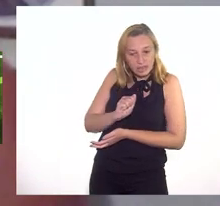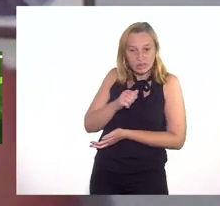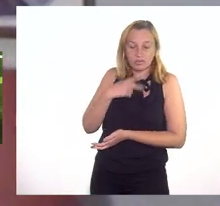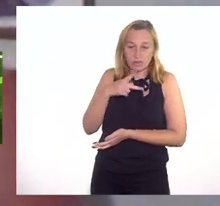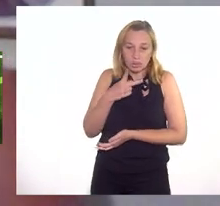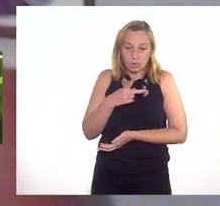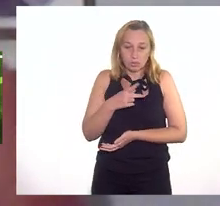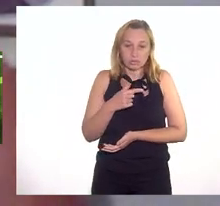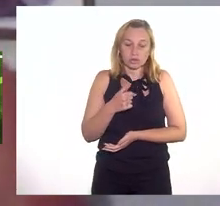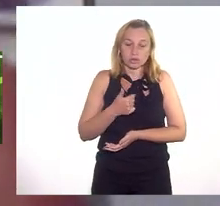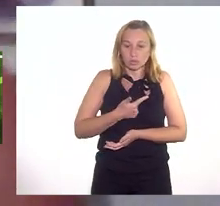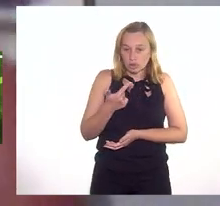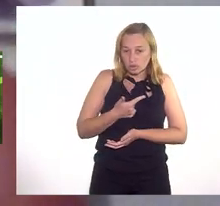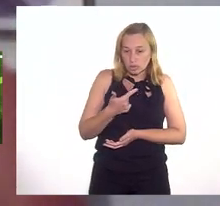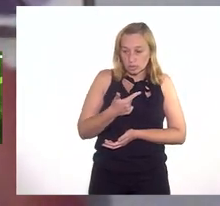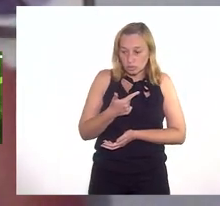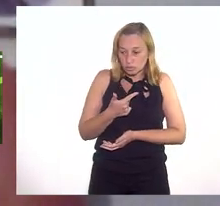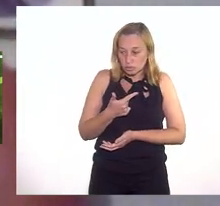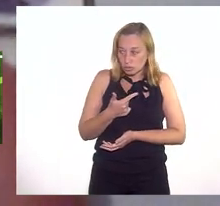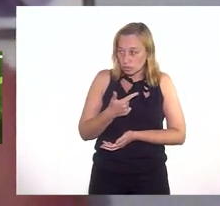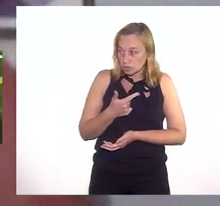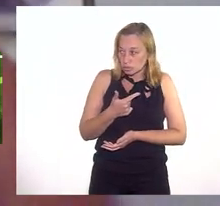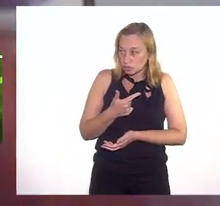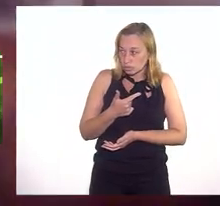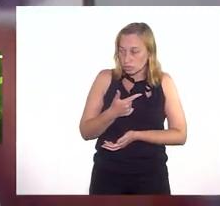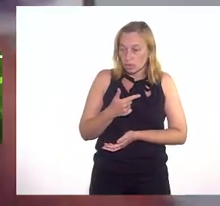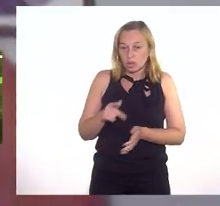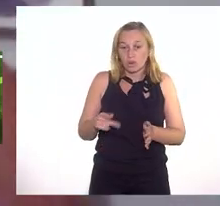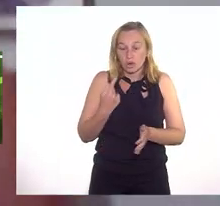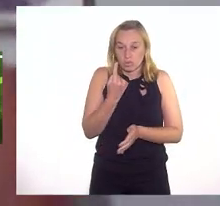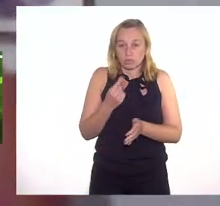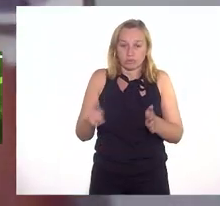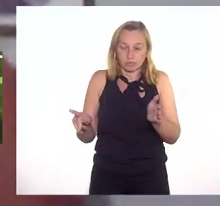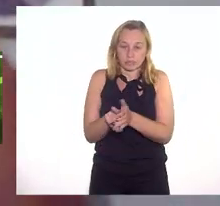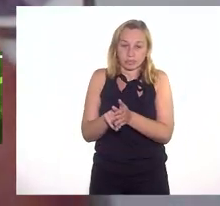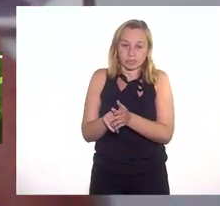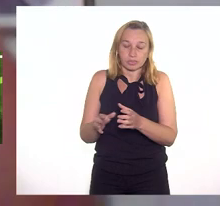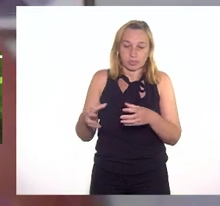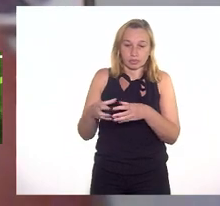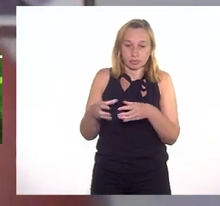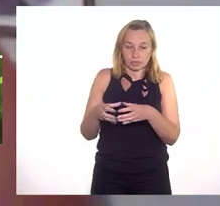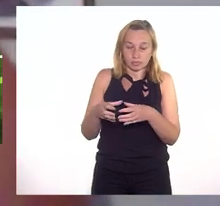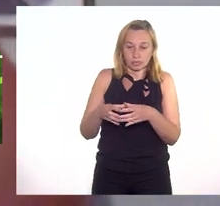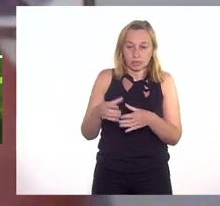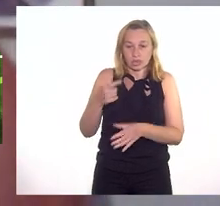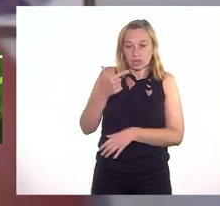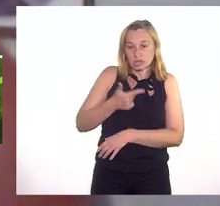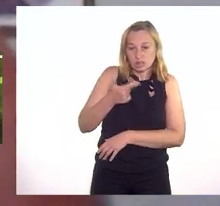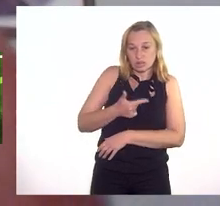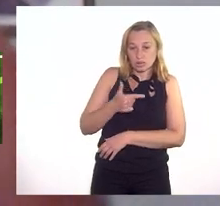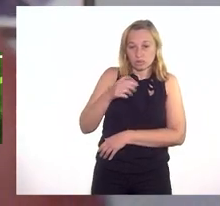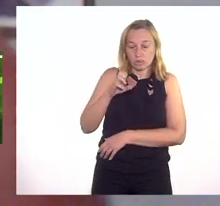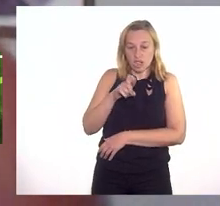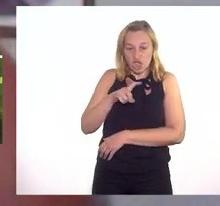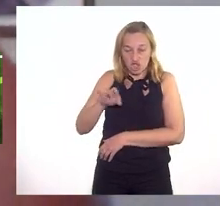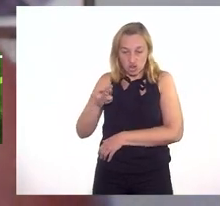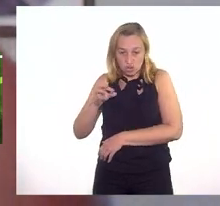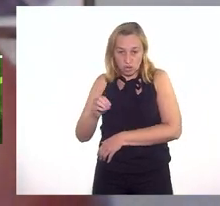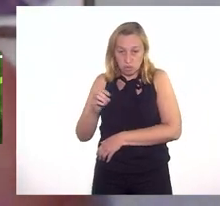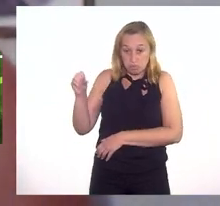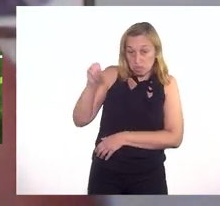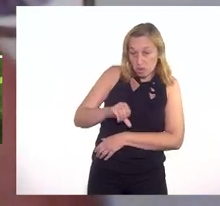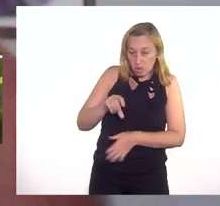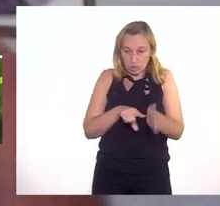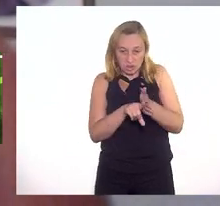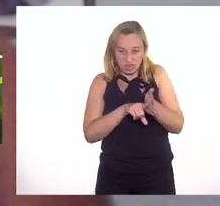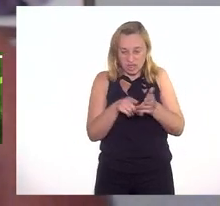estou numa segunda, eu faço parte de um segundo eixo, e pior ainda o diagnóstico, porque ele tem uma